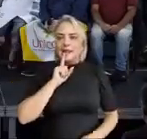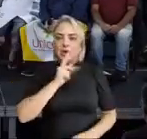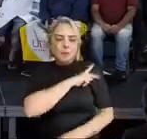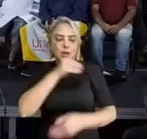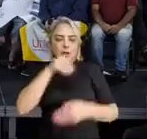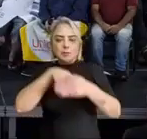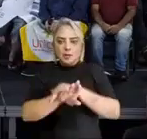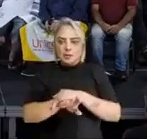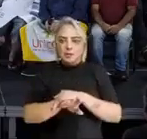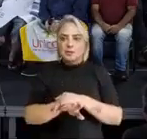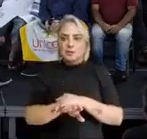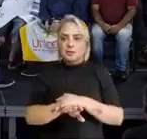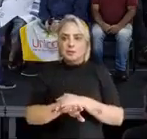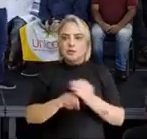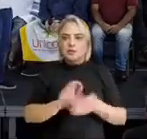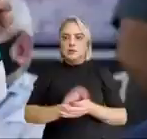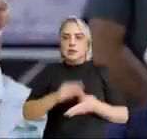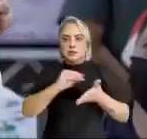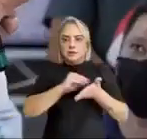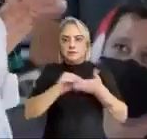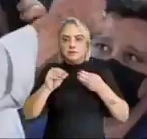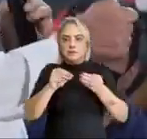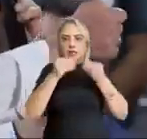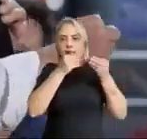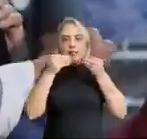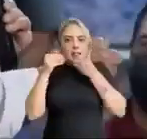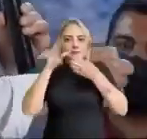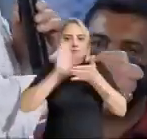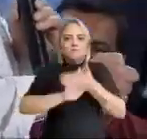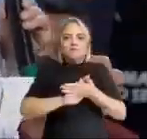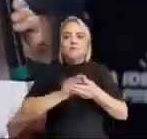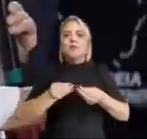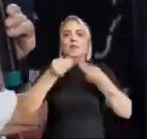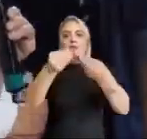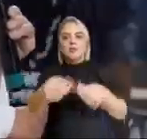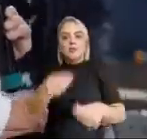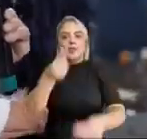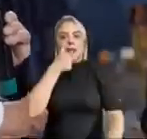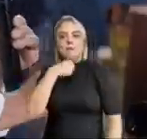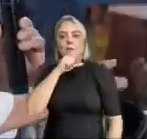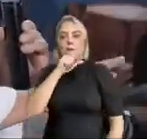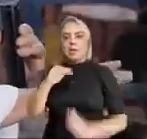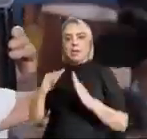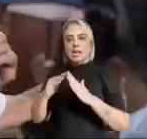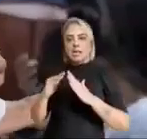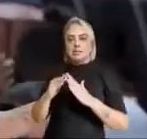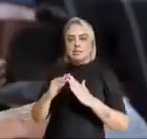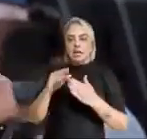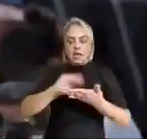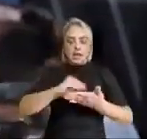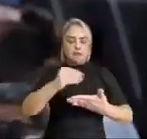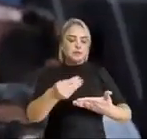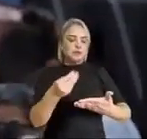dava uma quiçada no envelope, a gente chegava em casa e entregava para a dona Lindu. Ela abria,